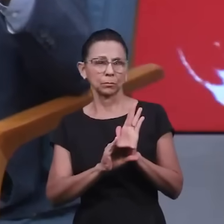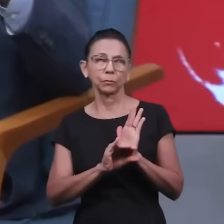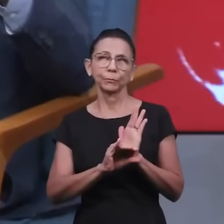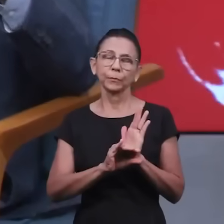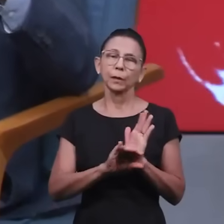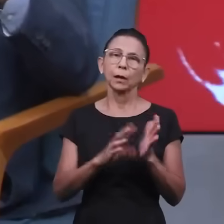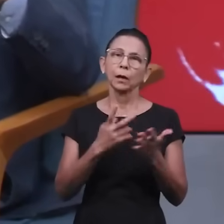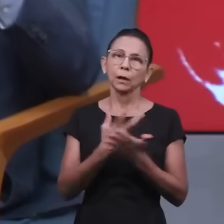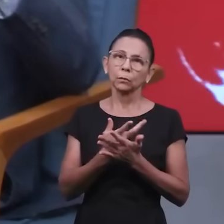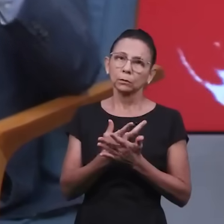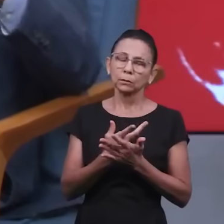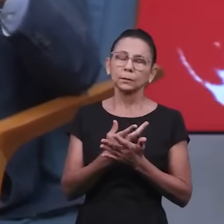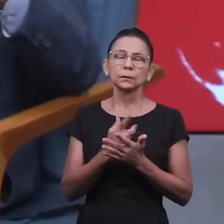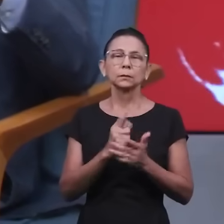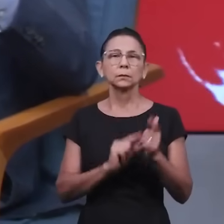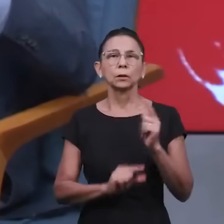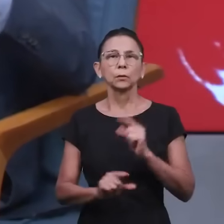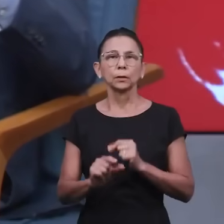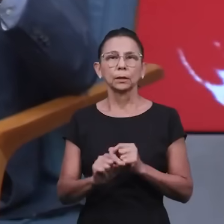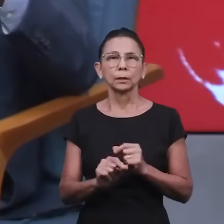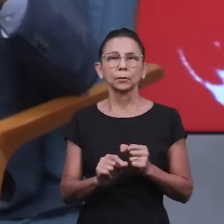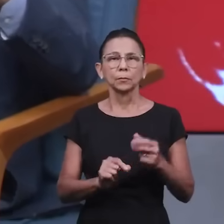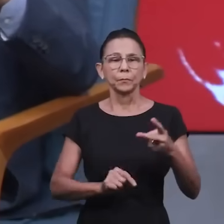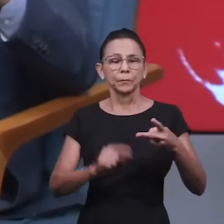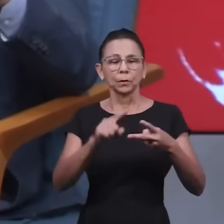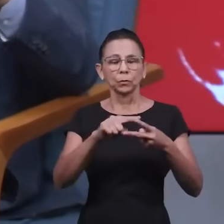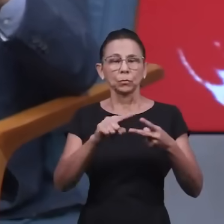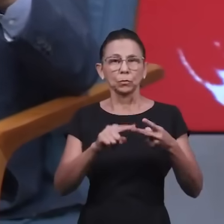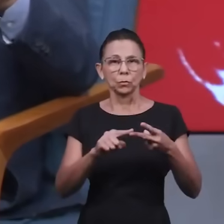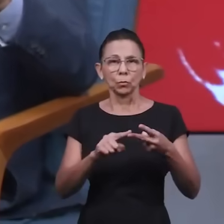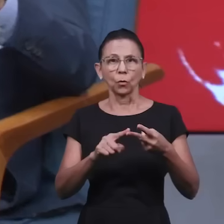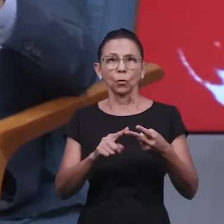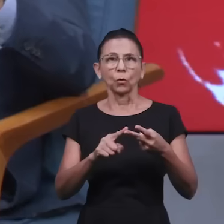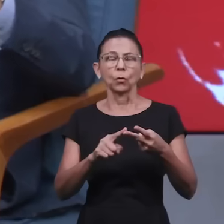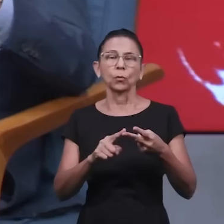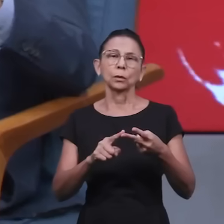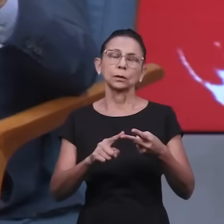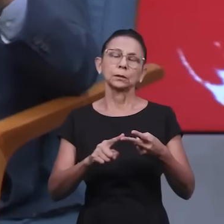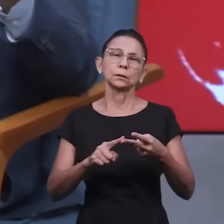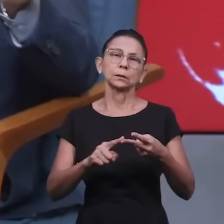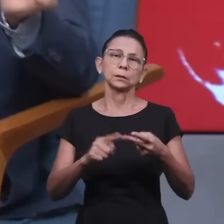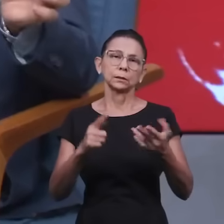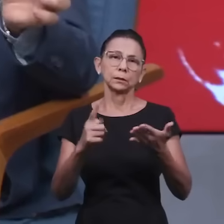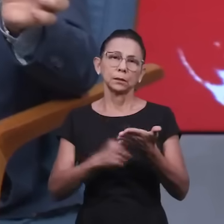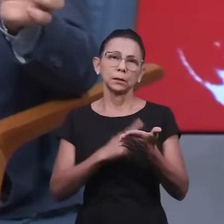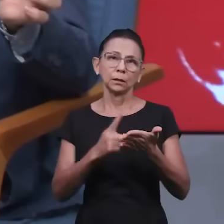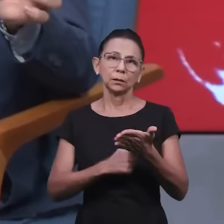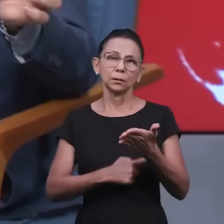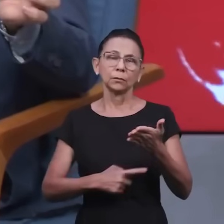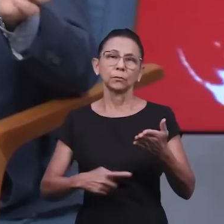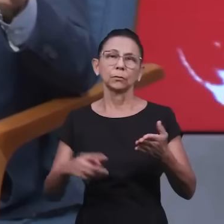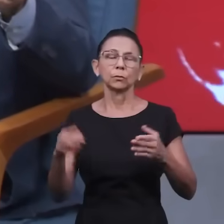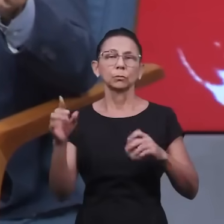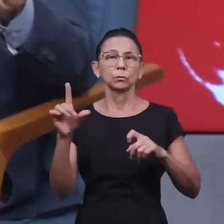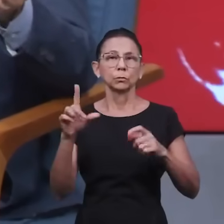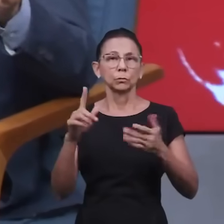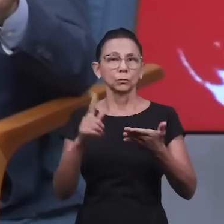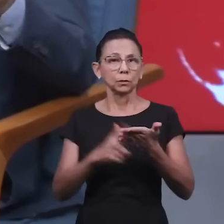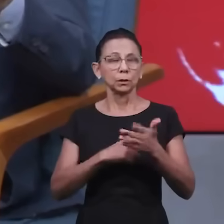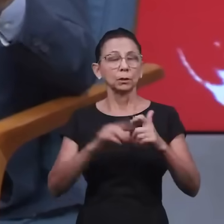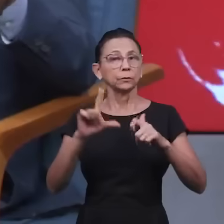separou, houve uma separação nos dois livros, onde o livro de